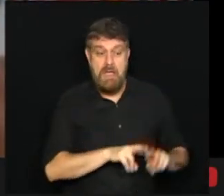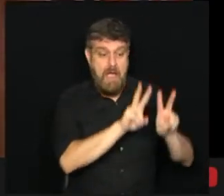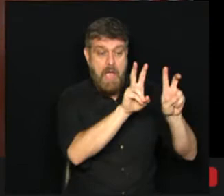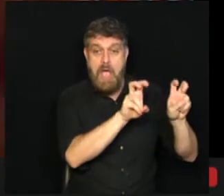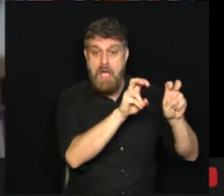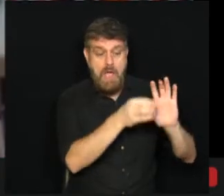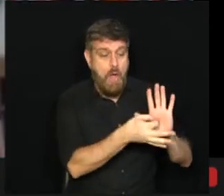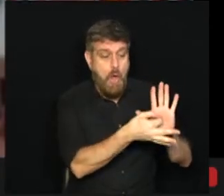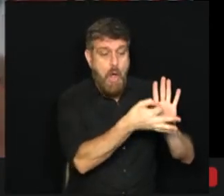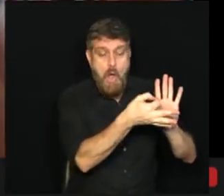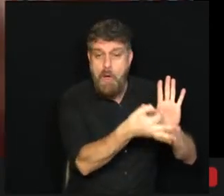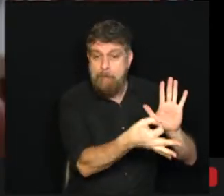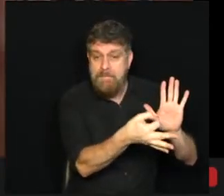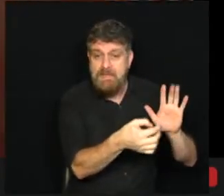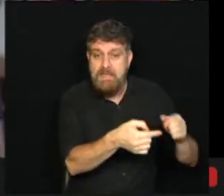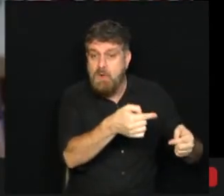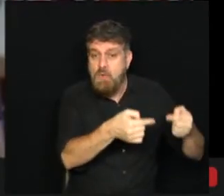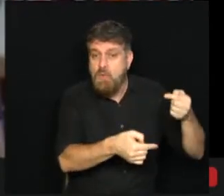que